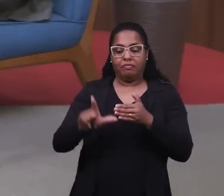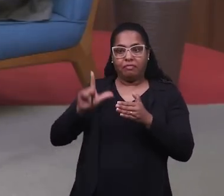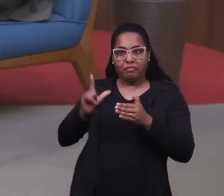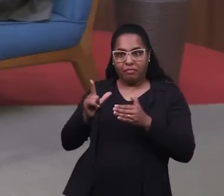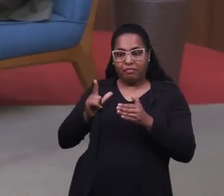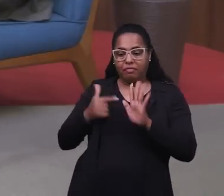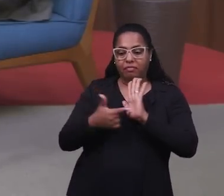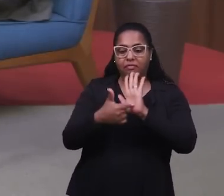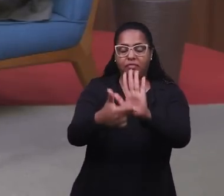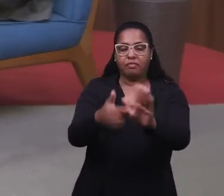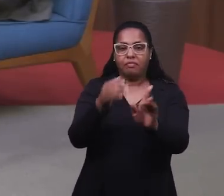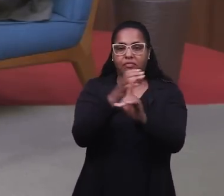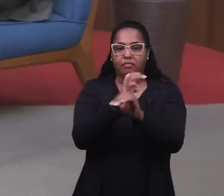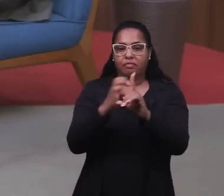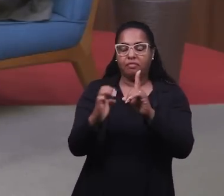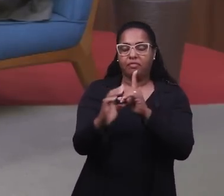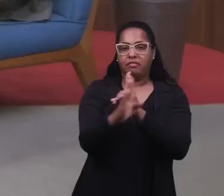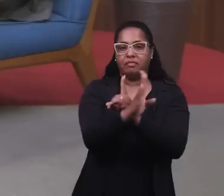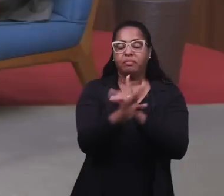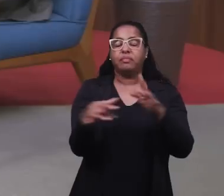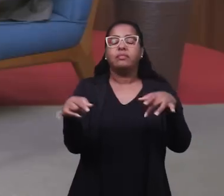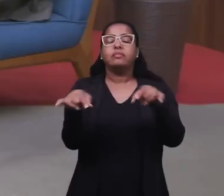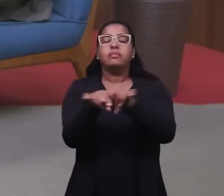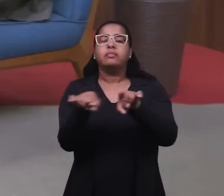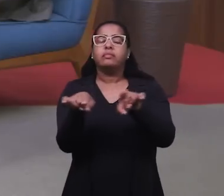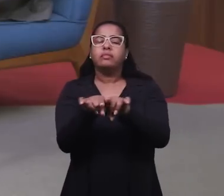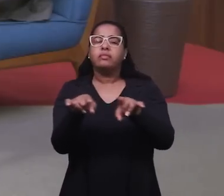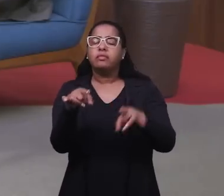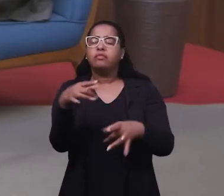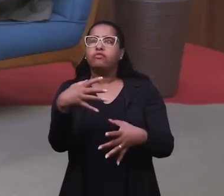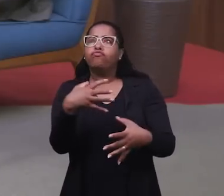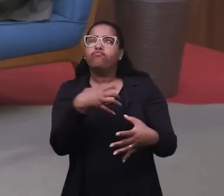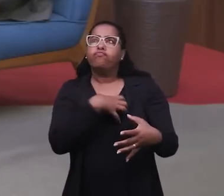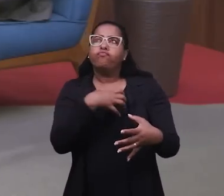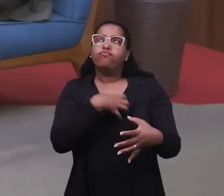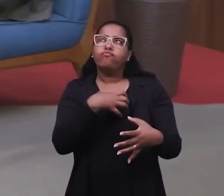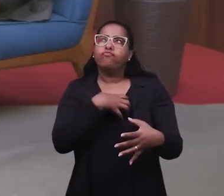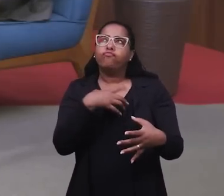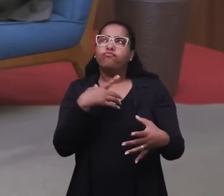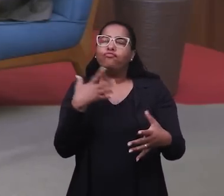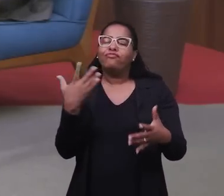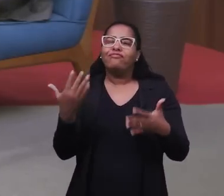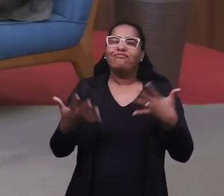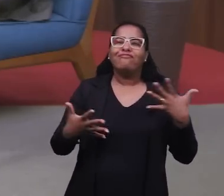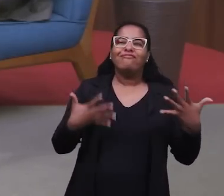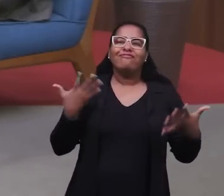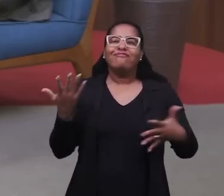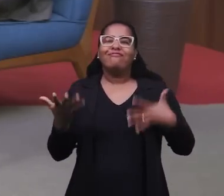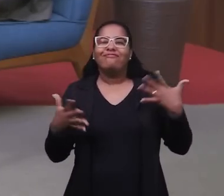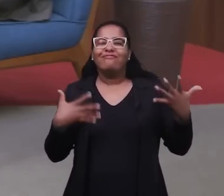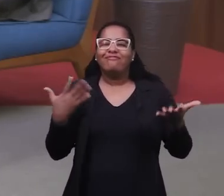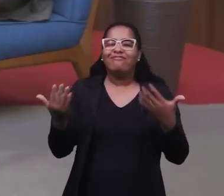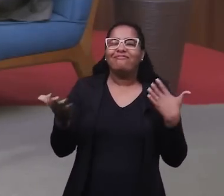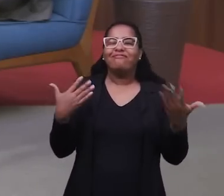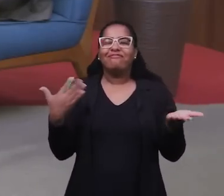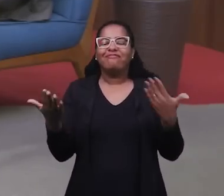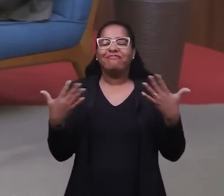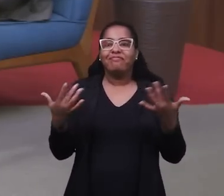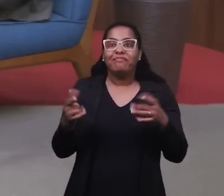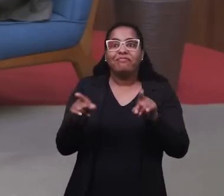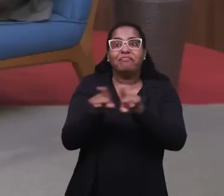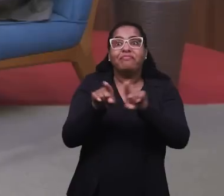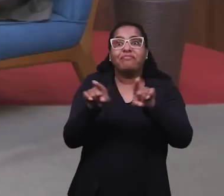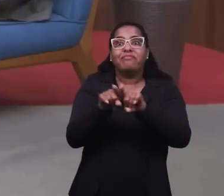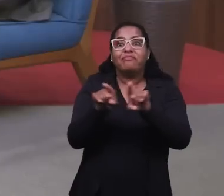tratado na Escola Bíblica Dominical e a gente poder tratar de uma maneira que até um pouco mais descontraída numa conversa, num bate-papo,